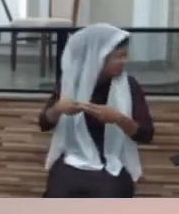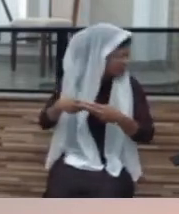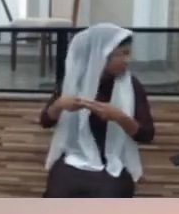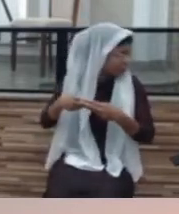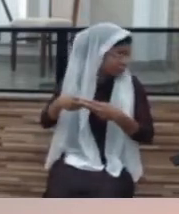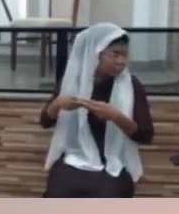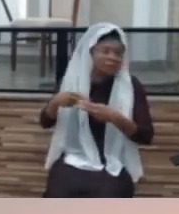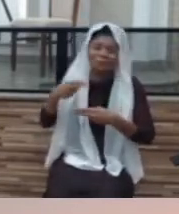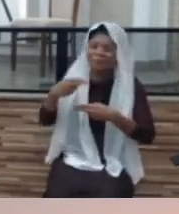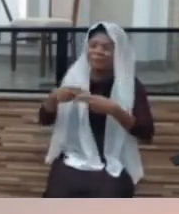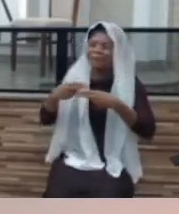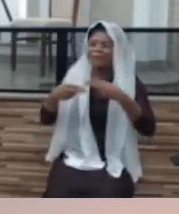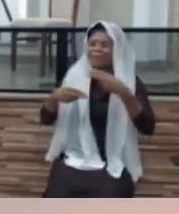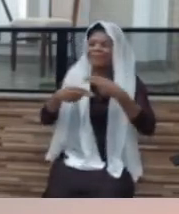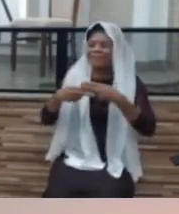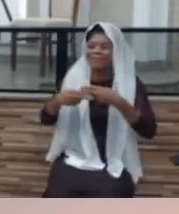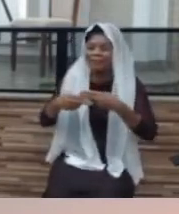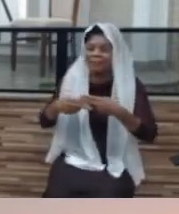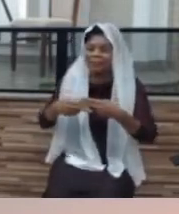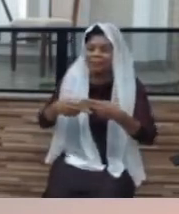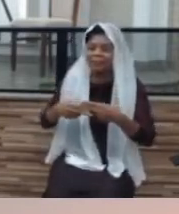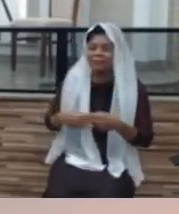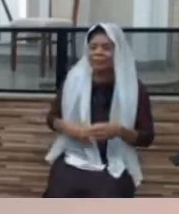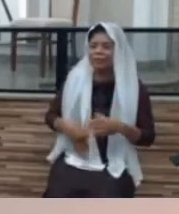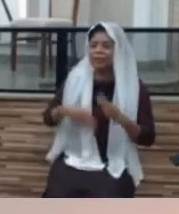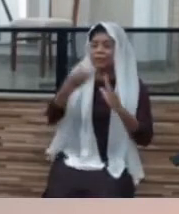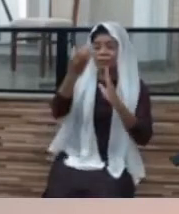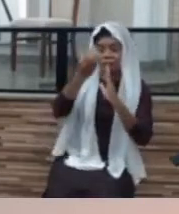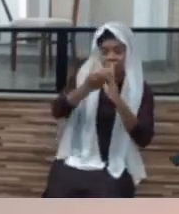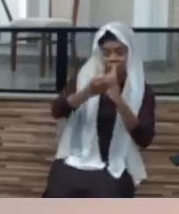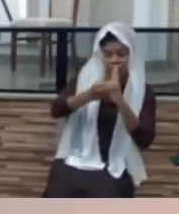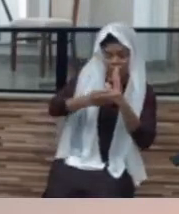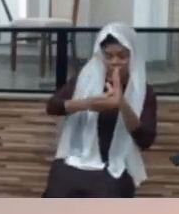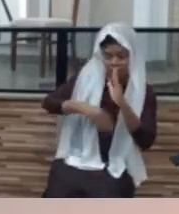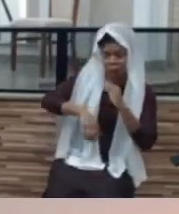Neemias, capítulo 13.